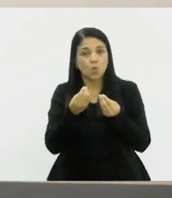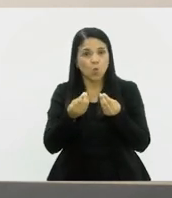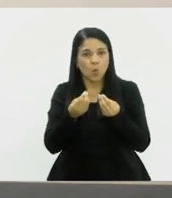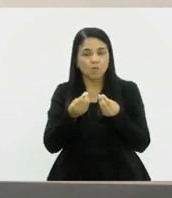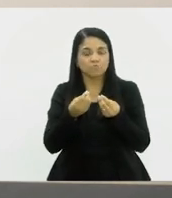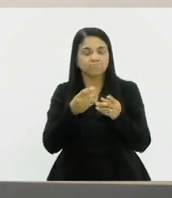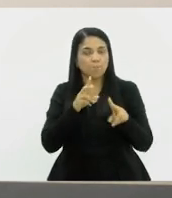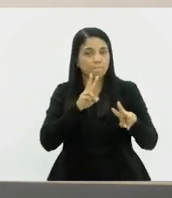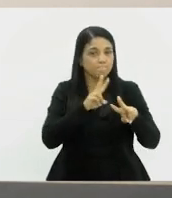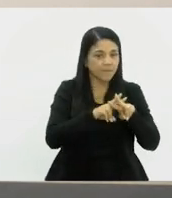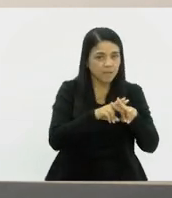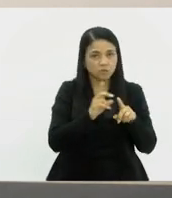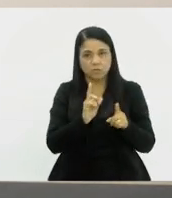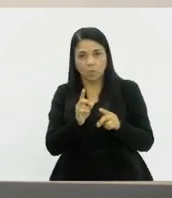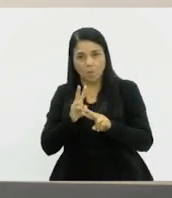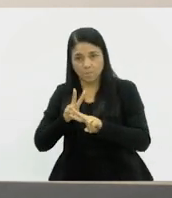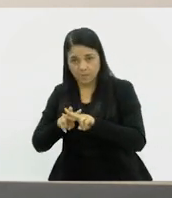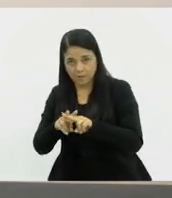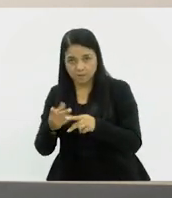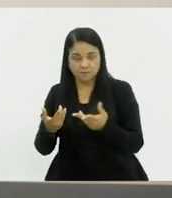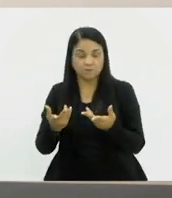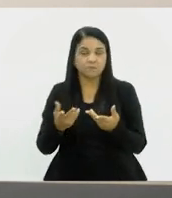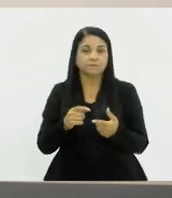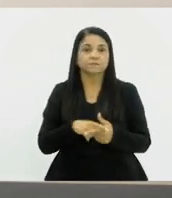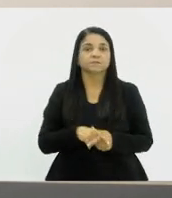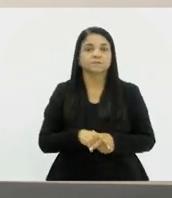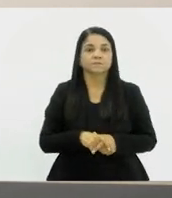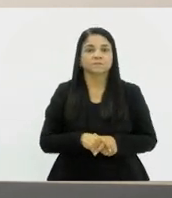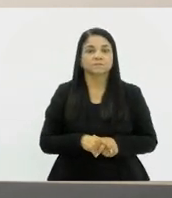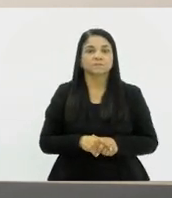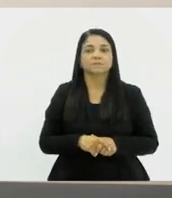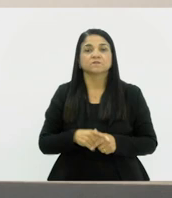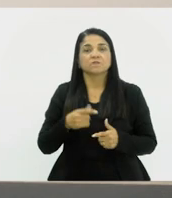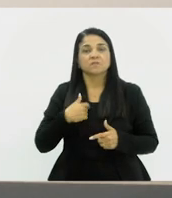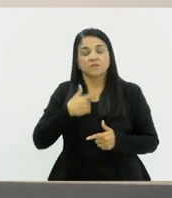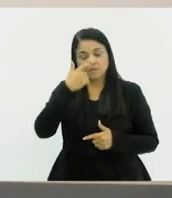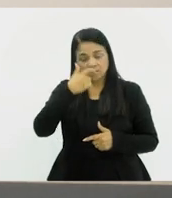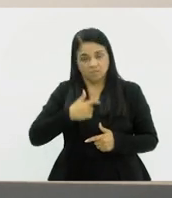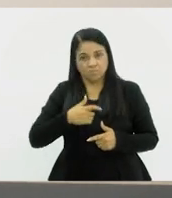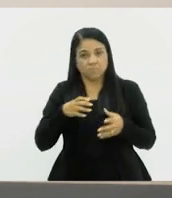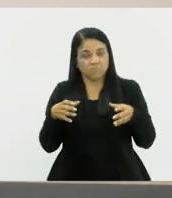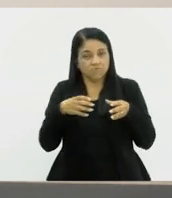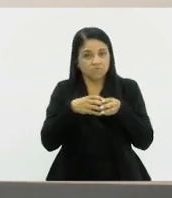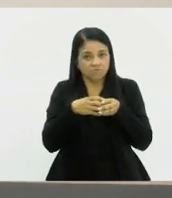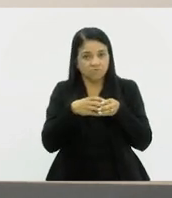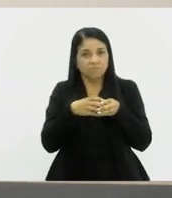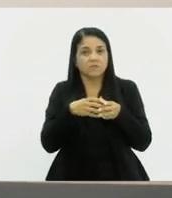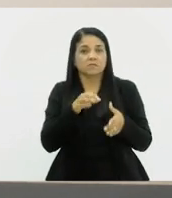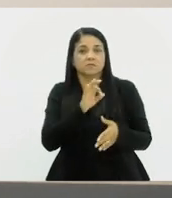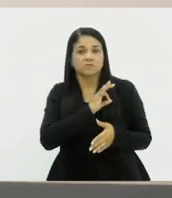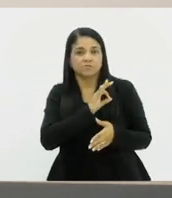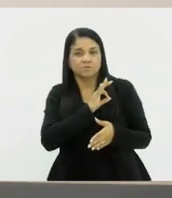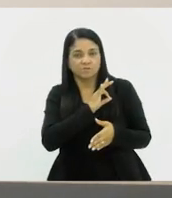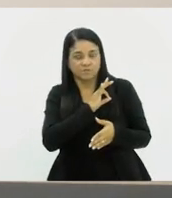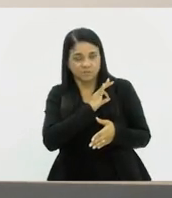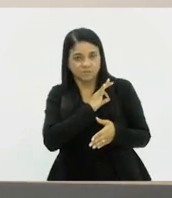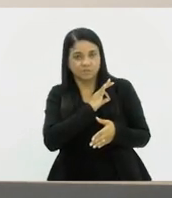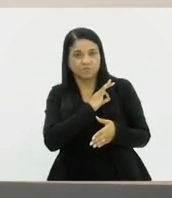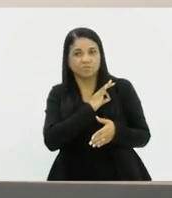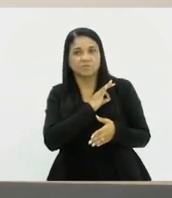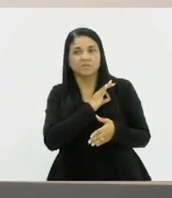ocorrência tá hoje na Corporação tá a gente possui um vad mecon de recorrências policiais militares que nos preconizam